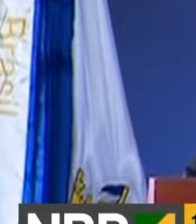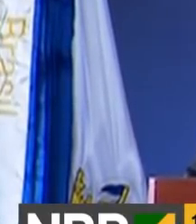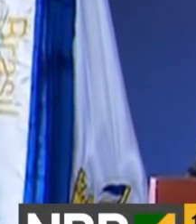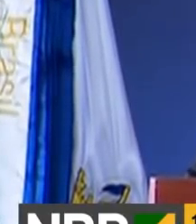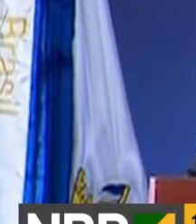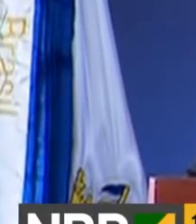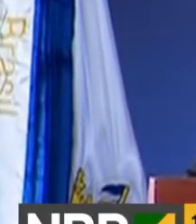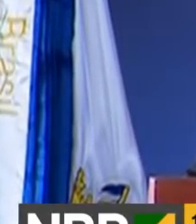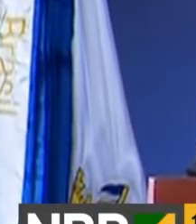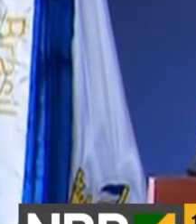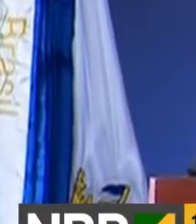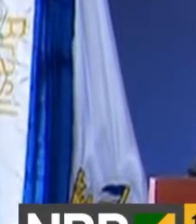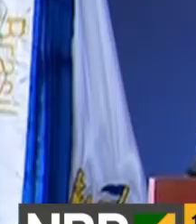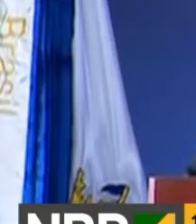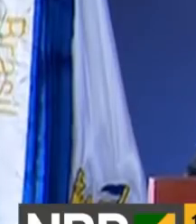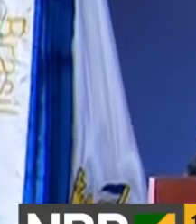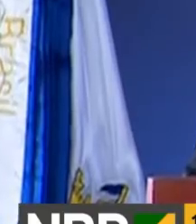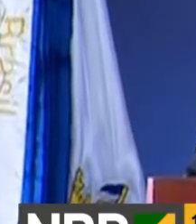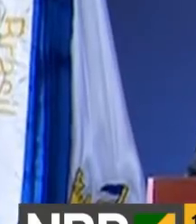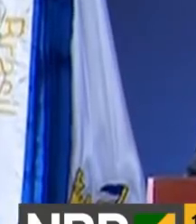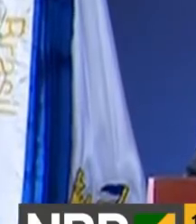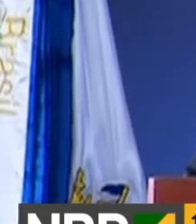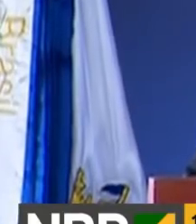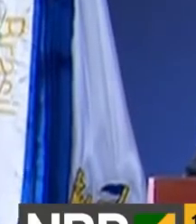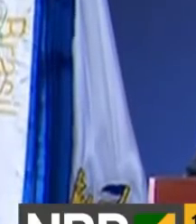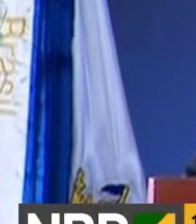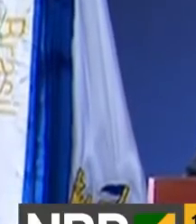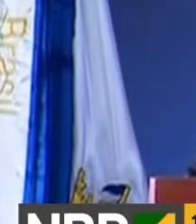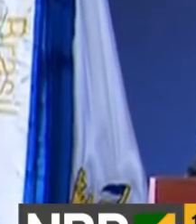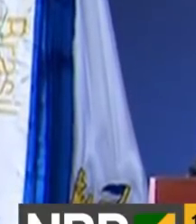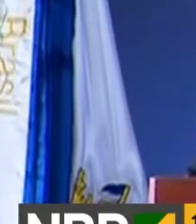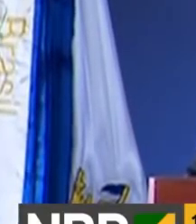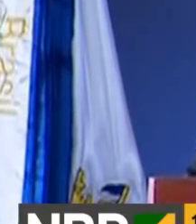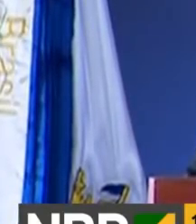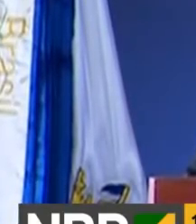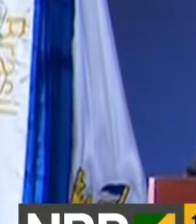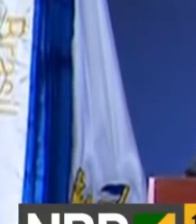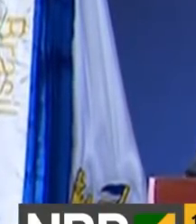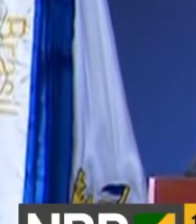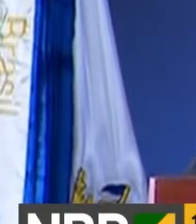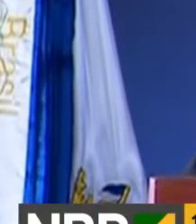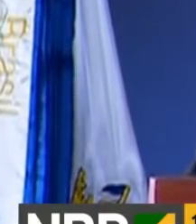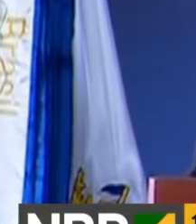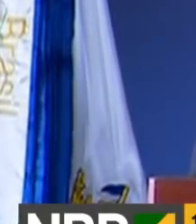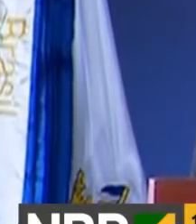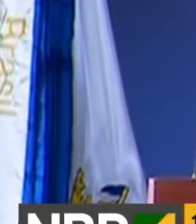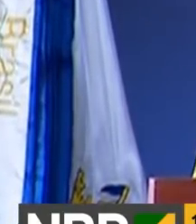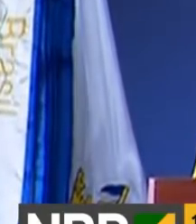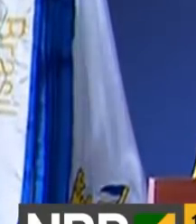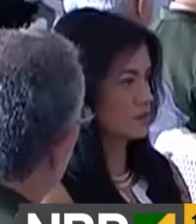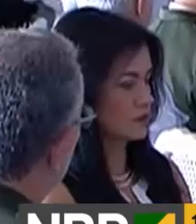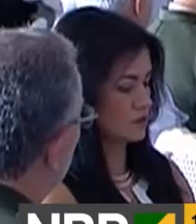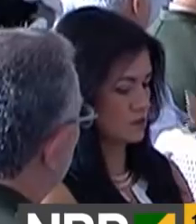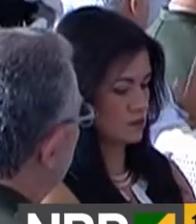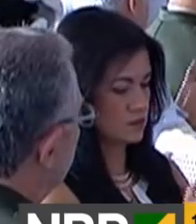pelo espírito de sacrifício. Bom Natal a todos e a todas. Feliz Ano Novo. Muito